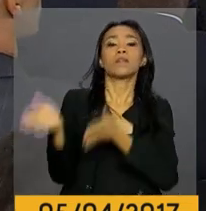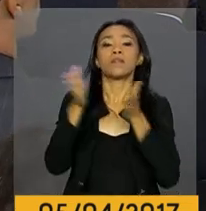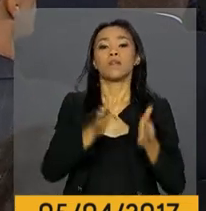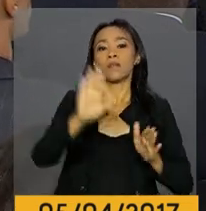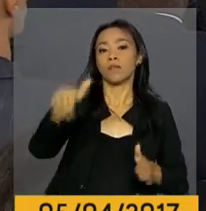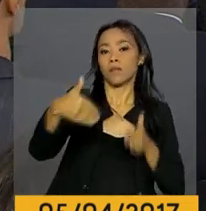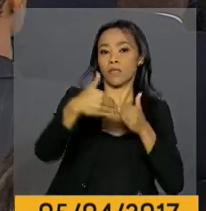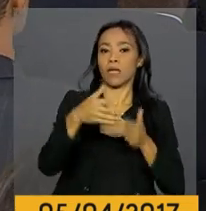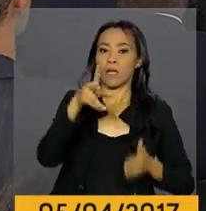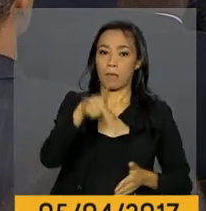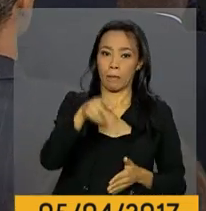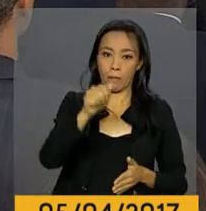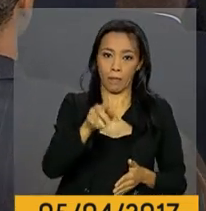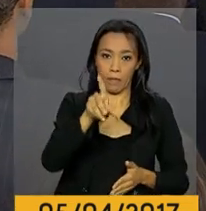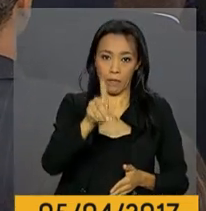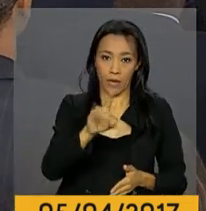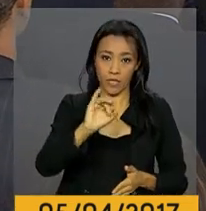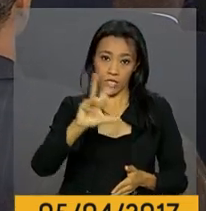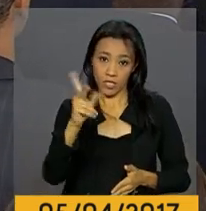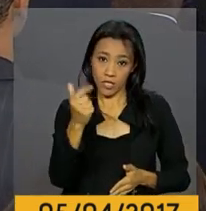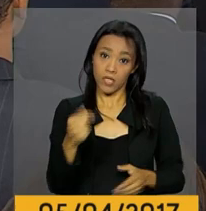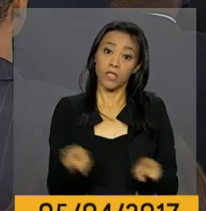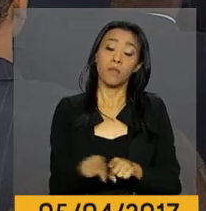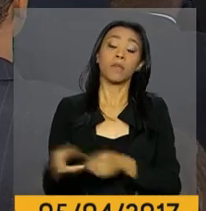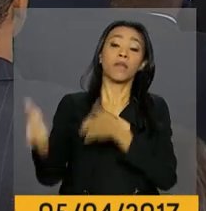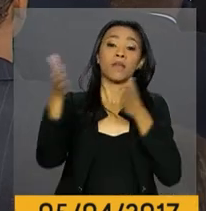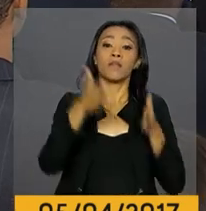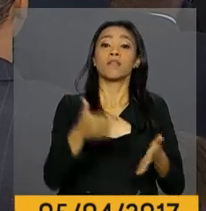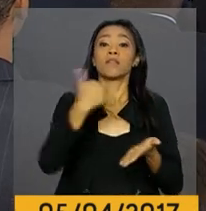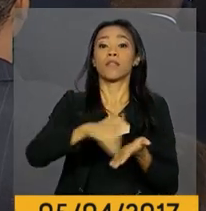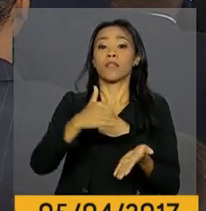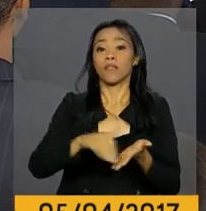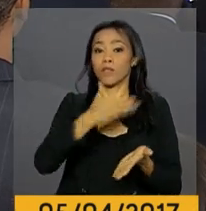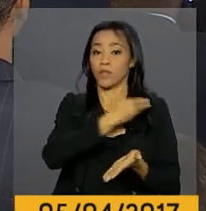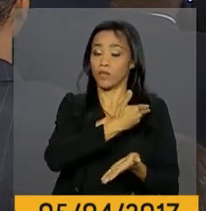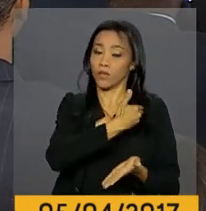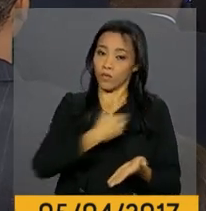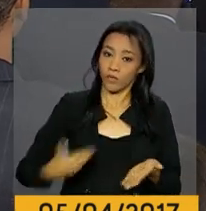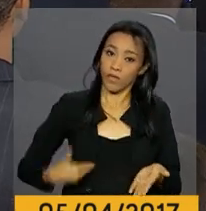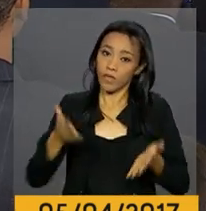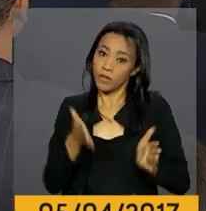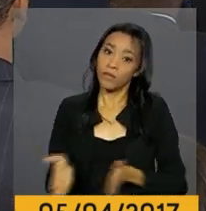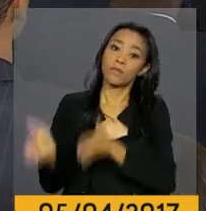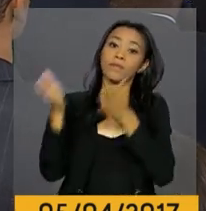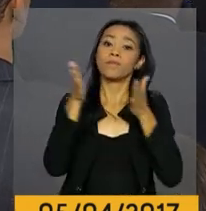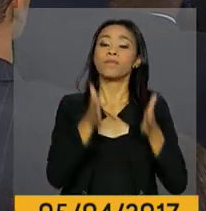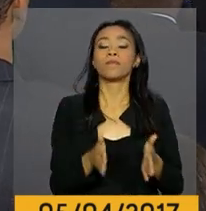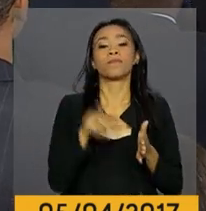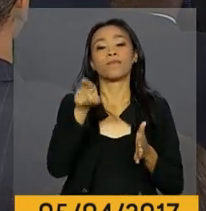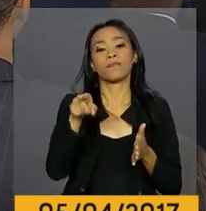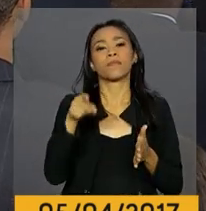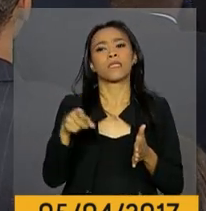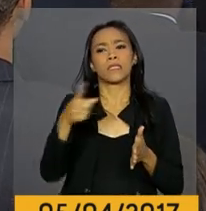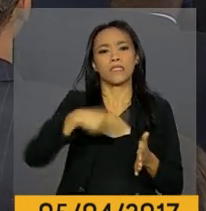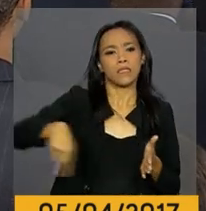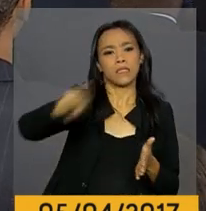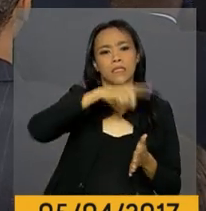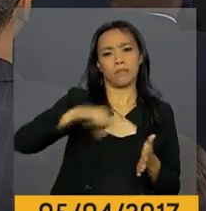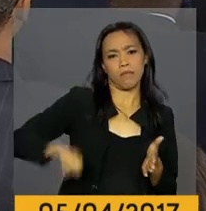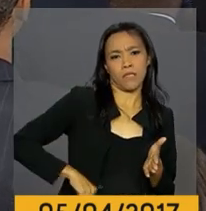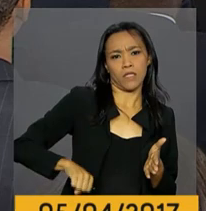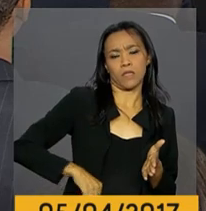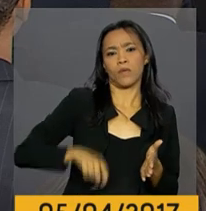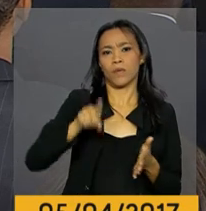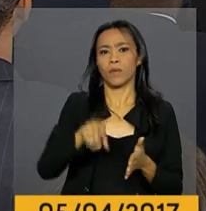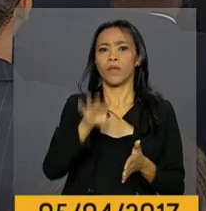casa civil Antônio imbaa da secretaria de governo o general Sérgio etigo os senhores embaixadores Embaixadora